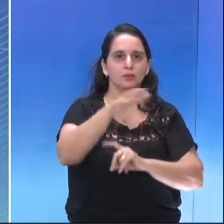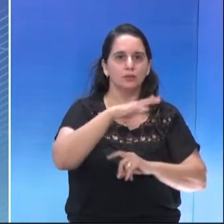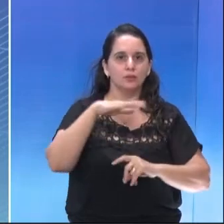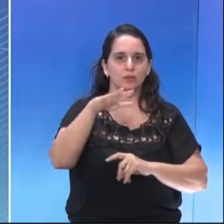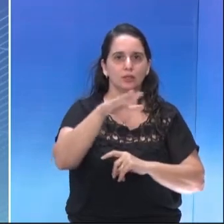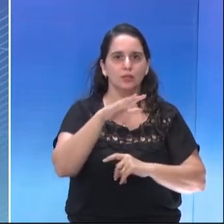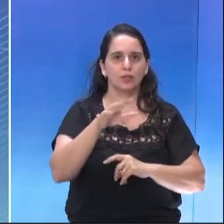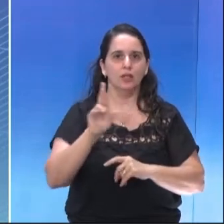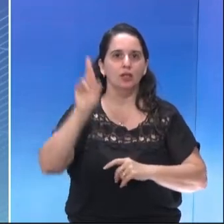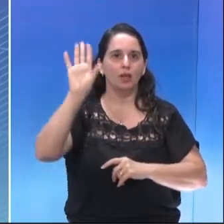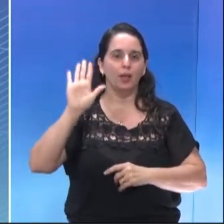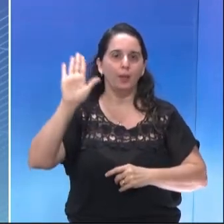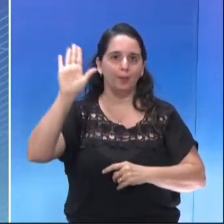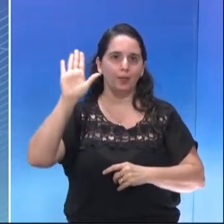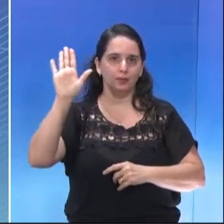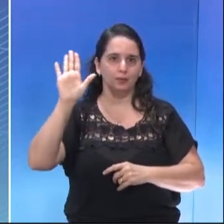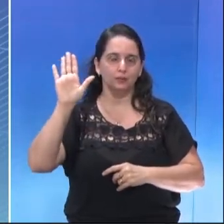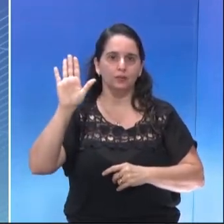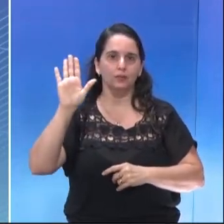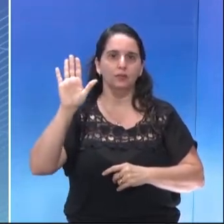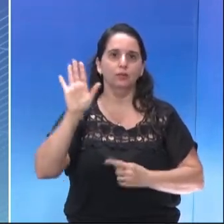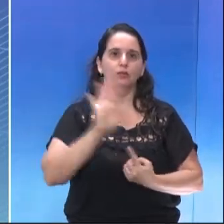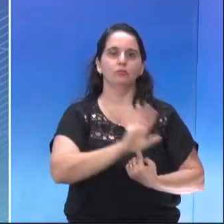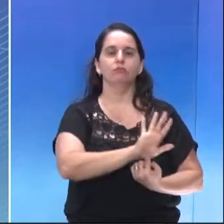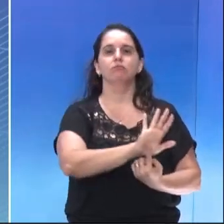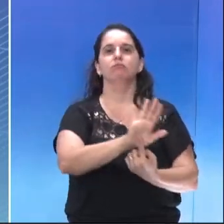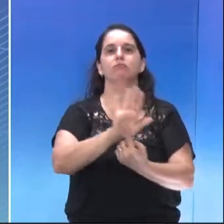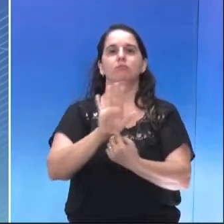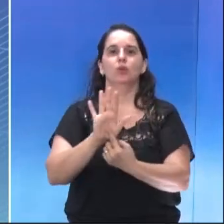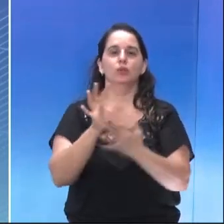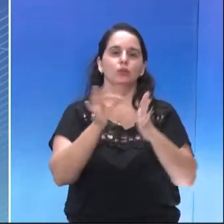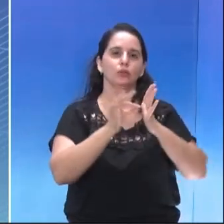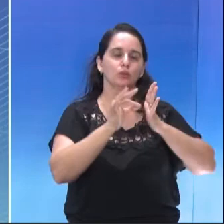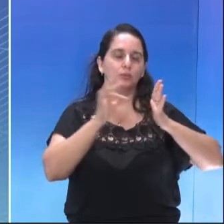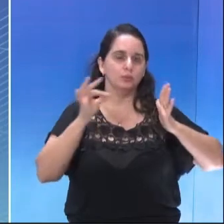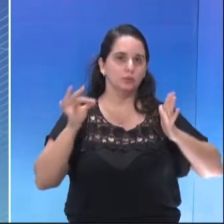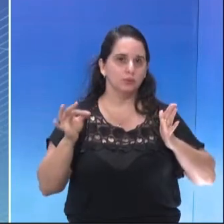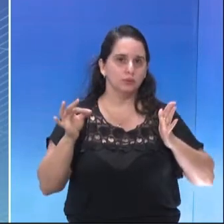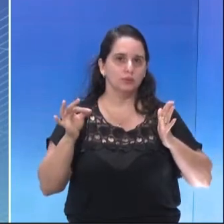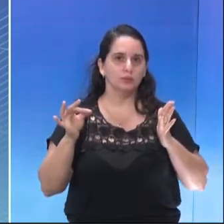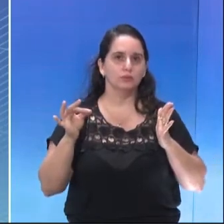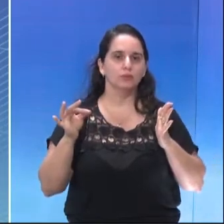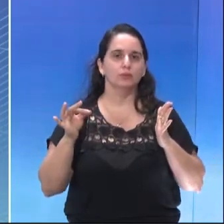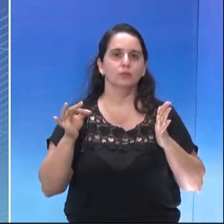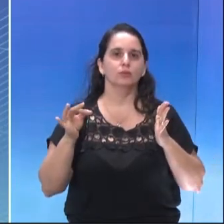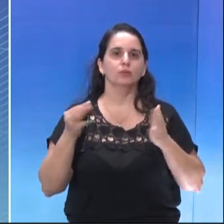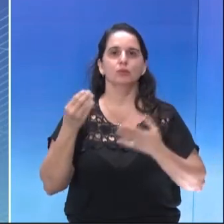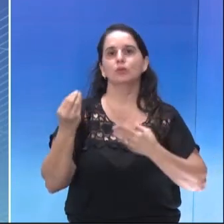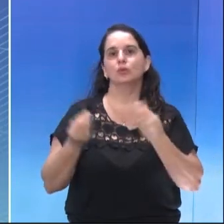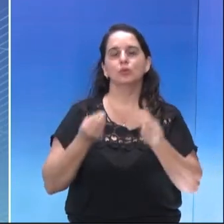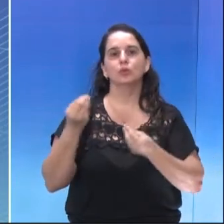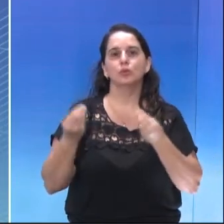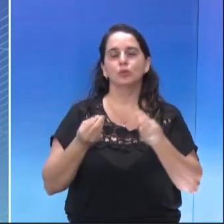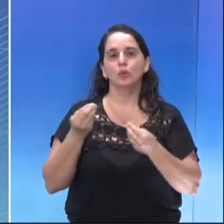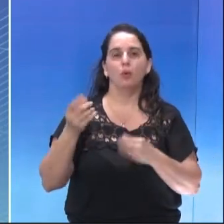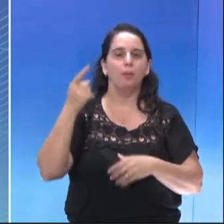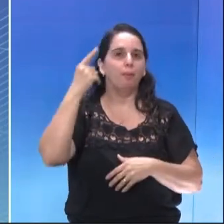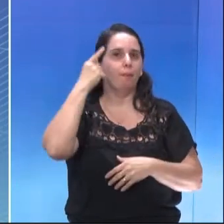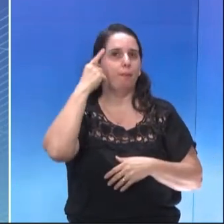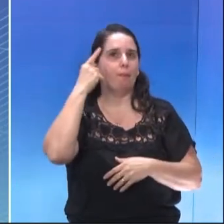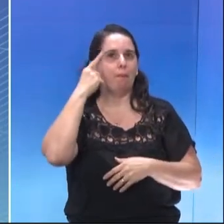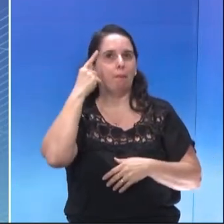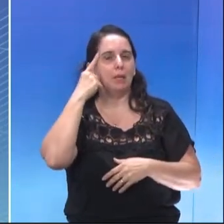lá mostrando, apresentando a sua ideia, apresentando aquilo que pensa,